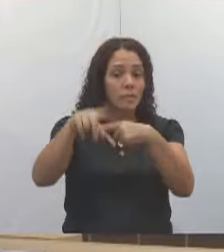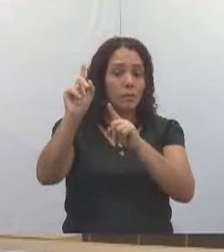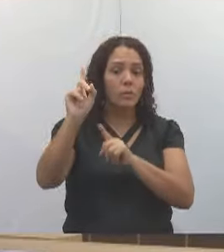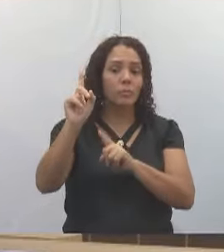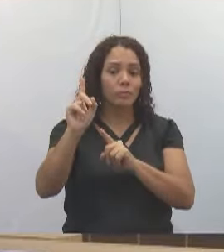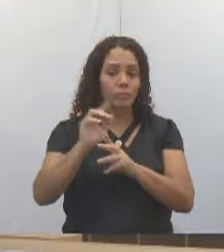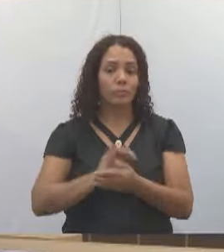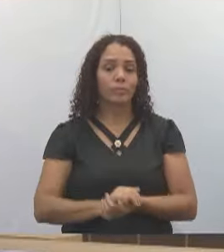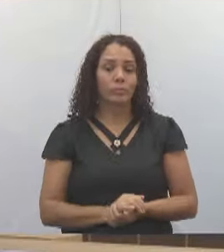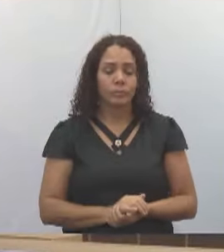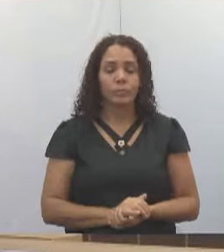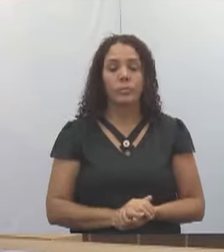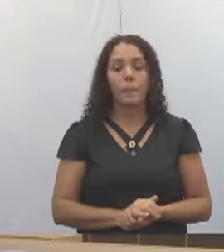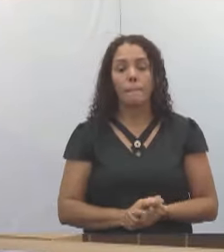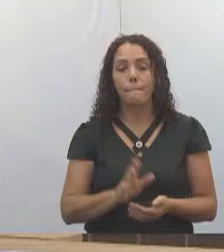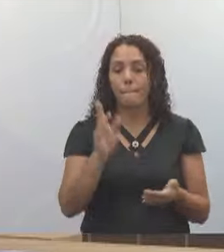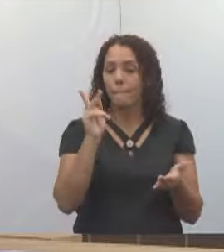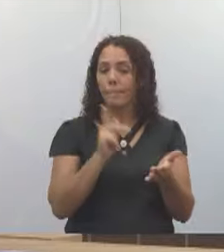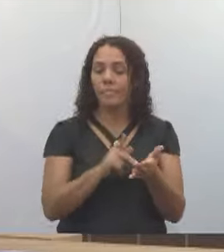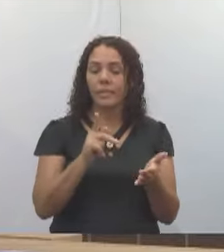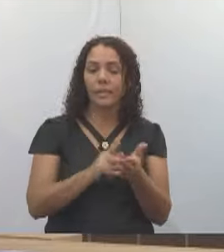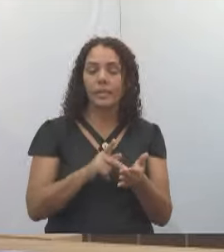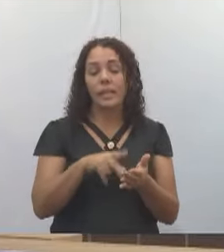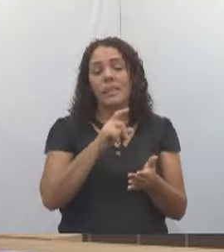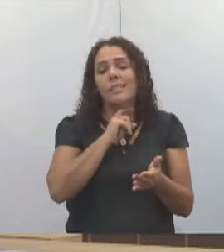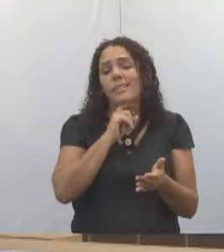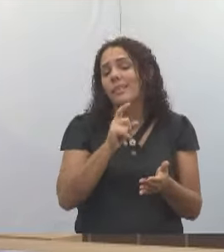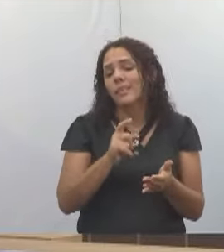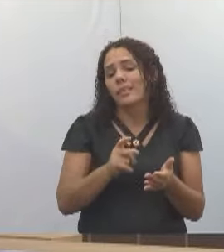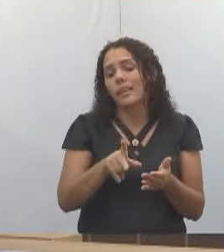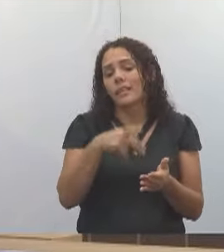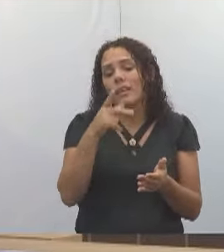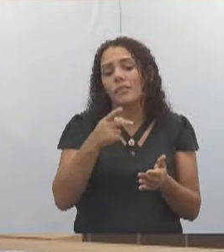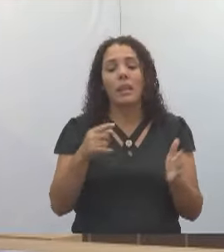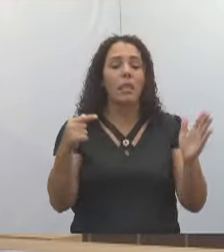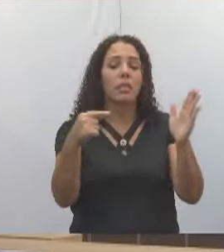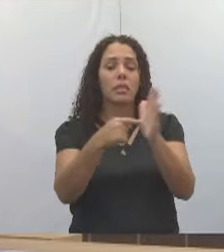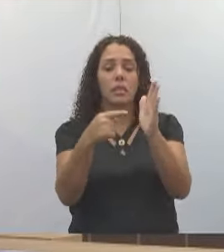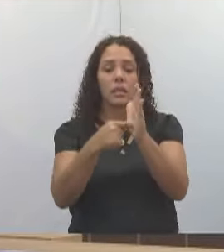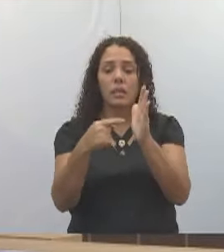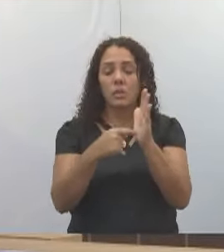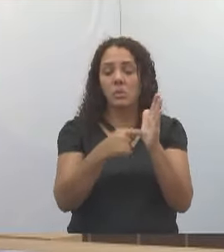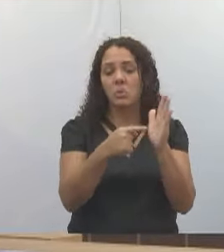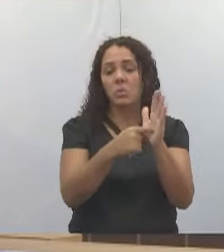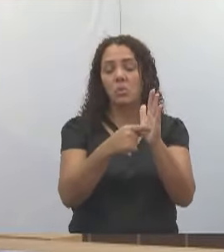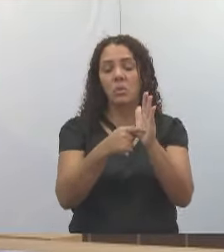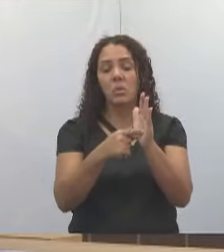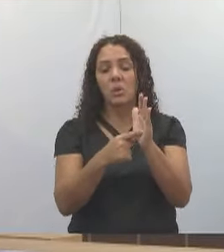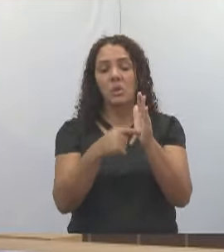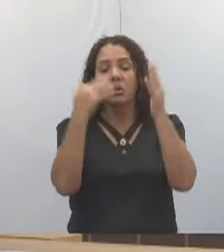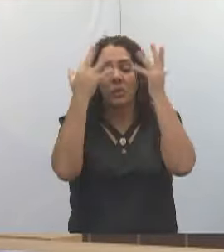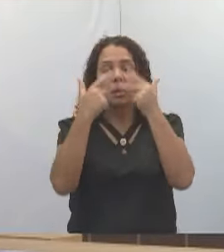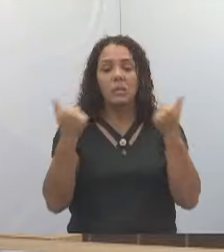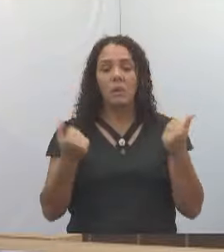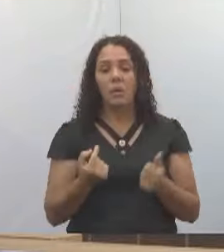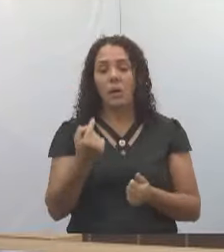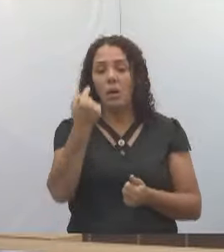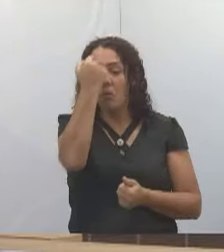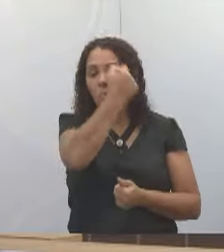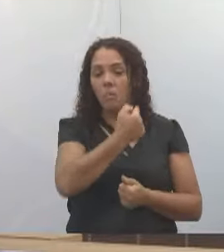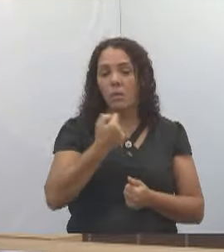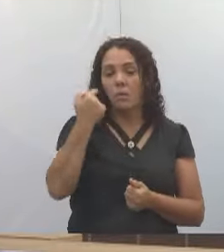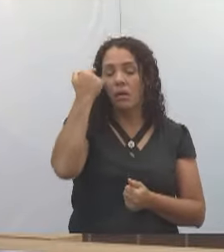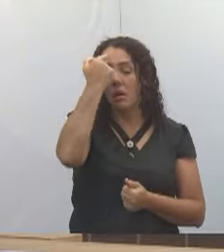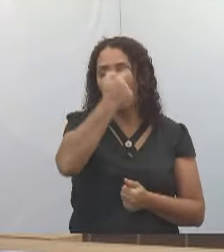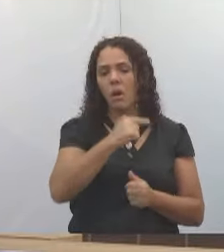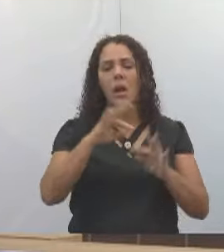Ninguém está falando aqui que vai sair todo mundo fazendo denúncia e que o animal está lá, uma horinha lá, e que daí